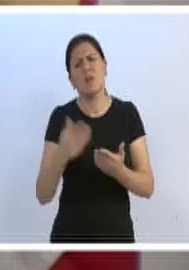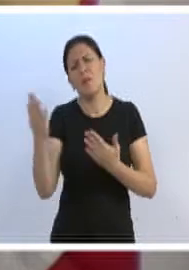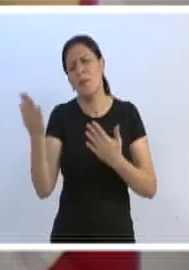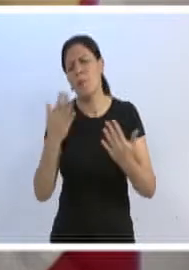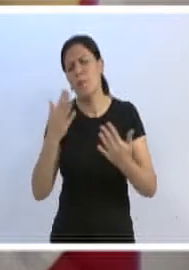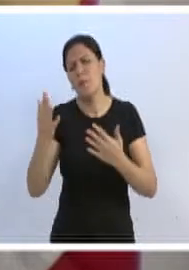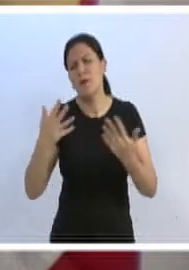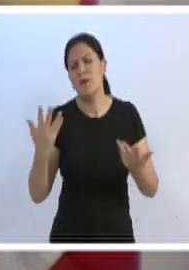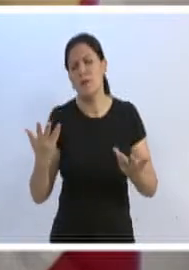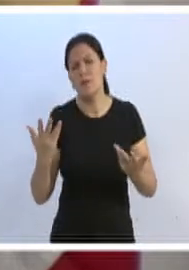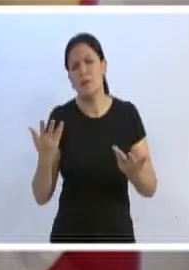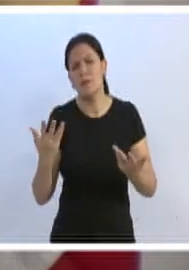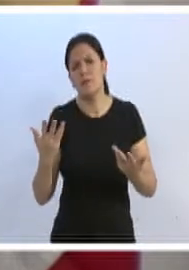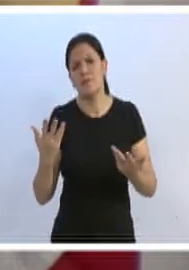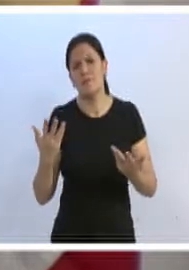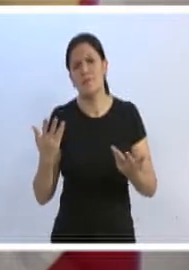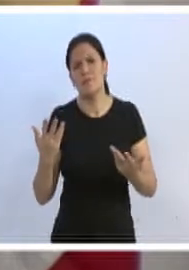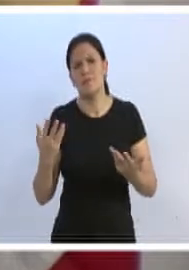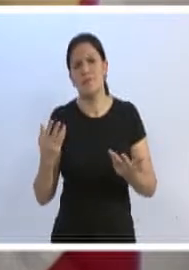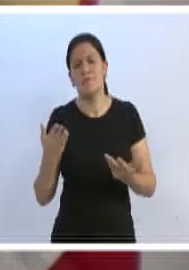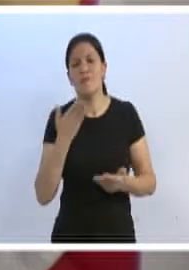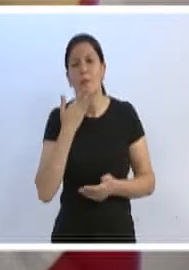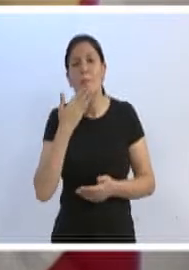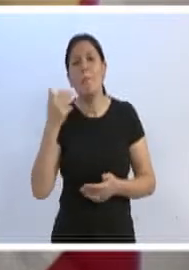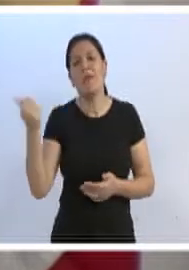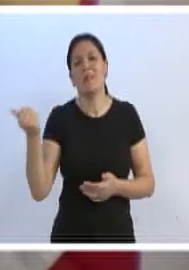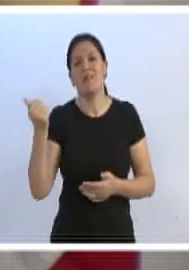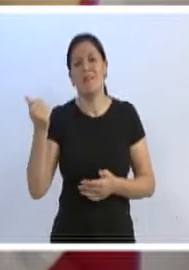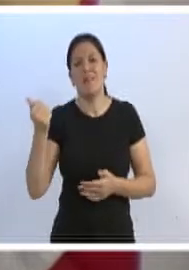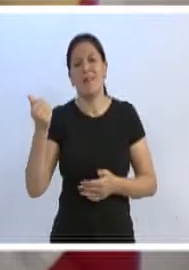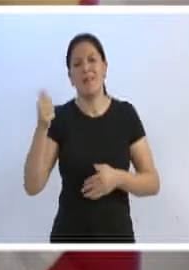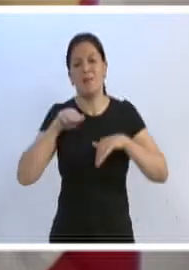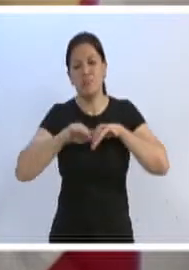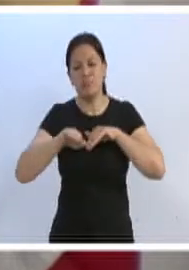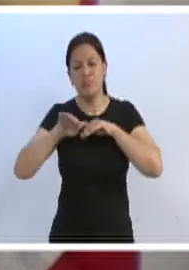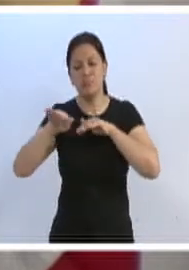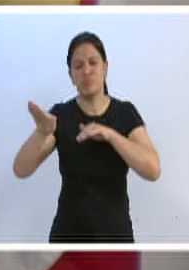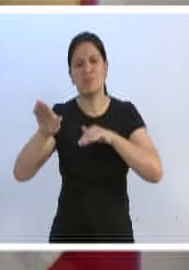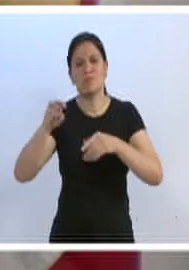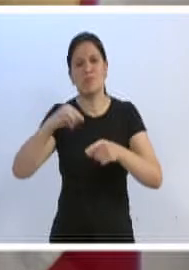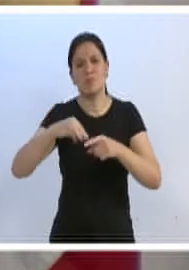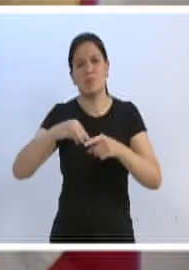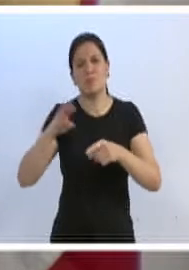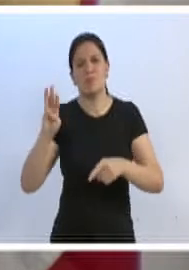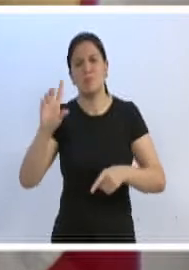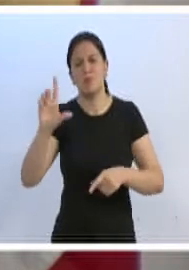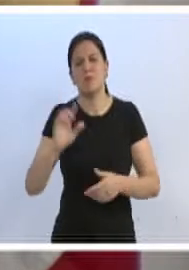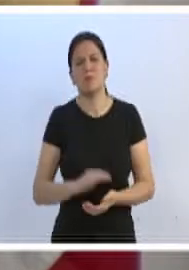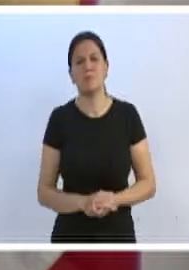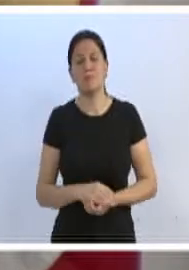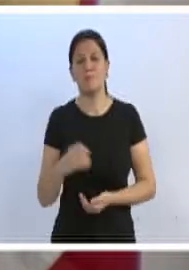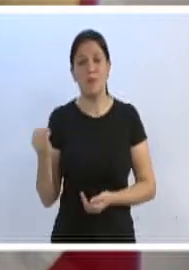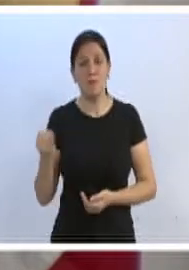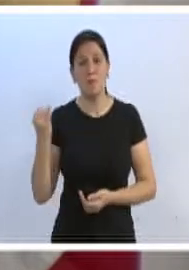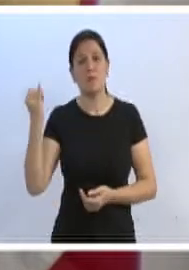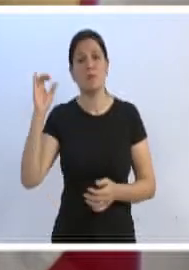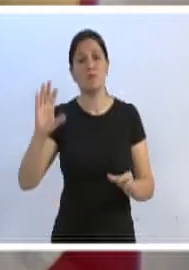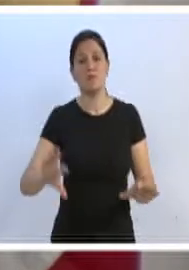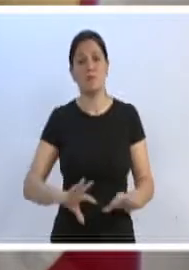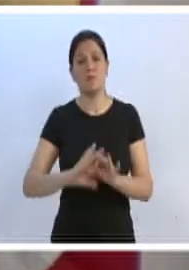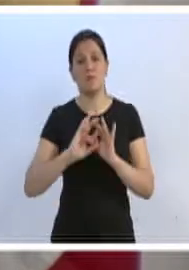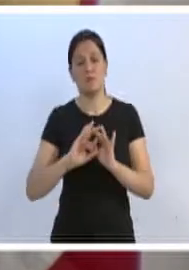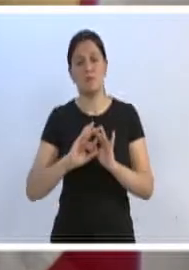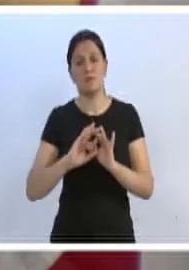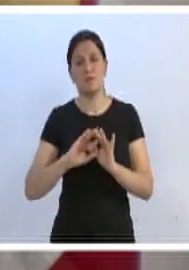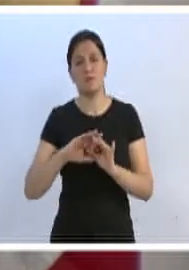à viabilidade ao sistema viário do nosso município é importante essa ligação importante